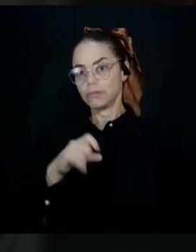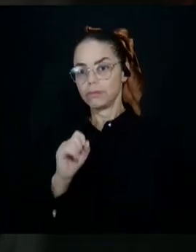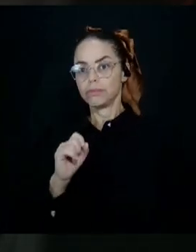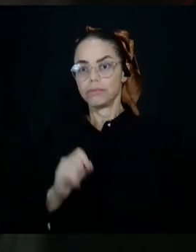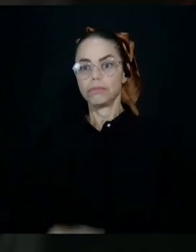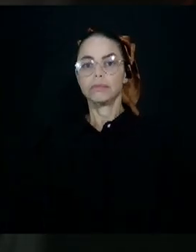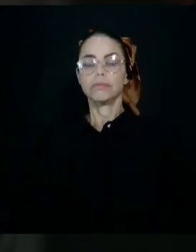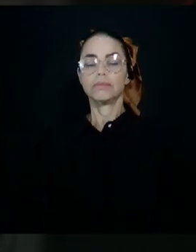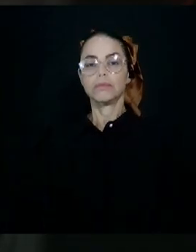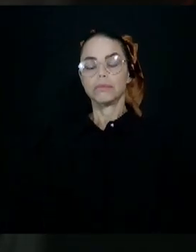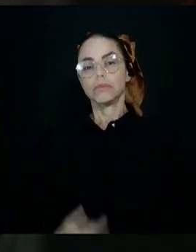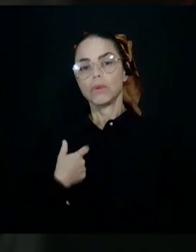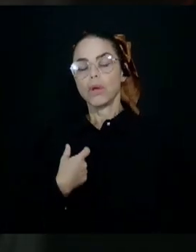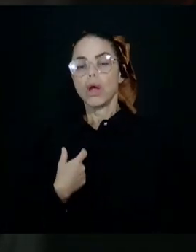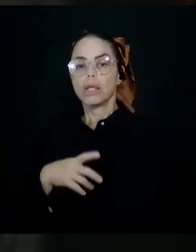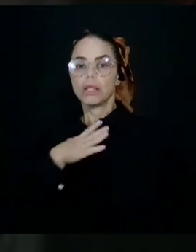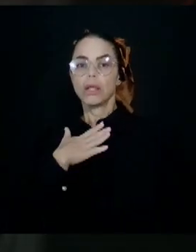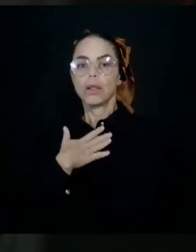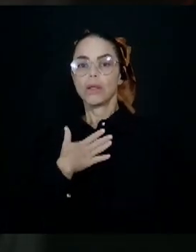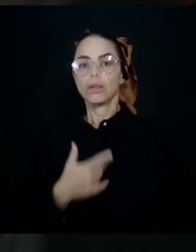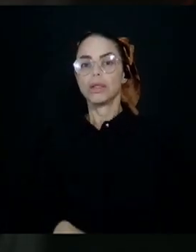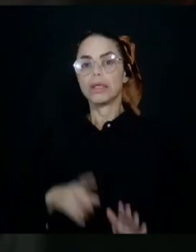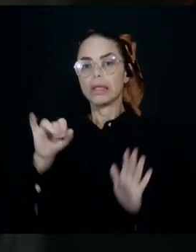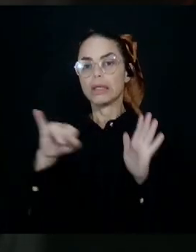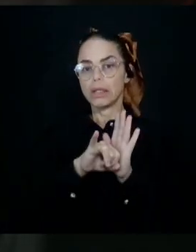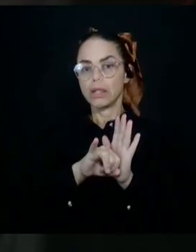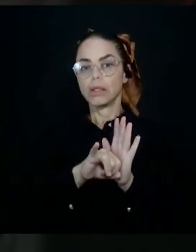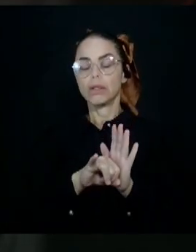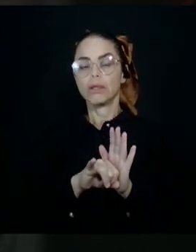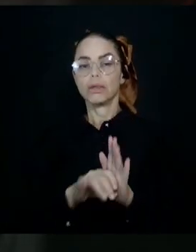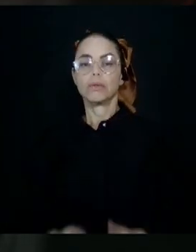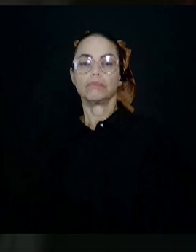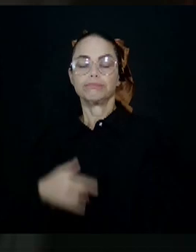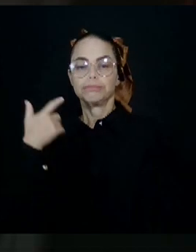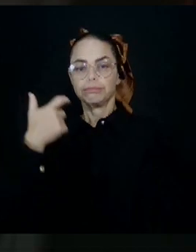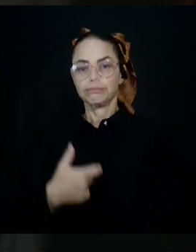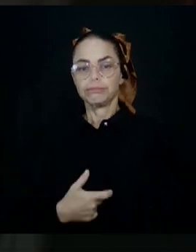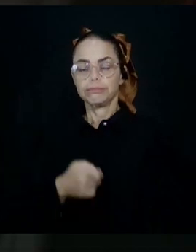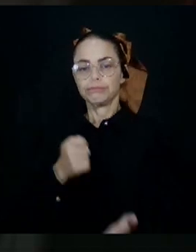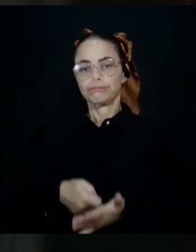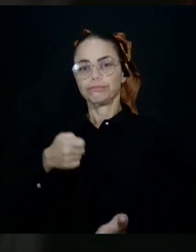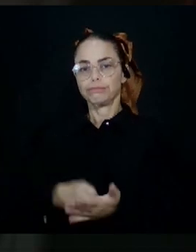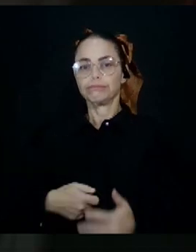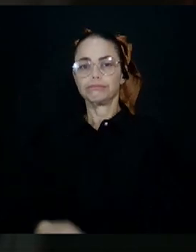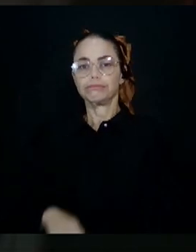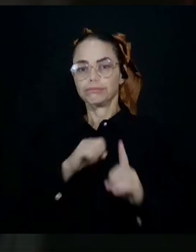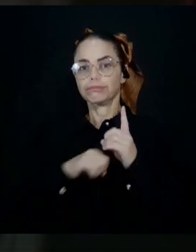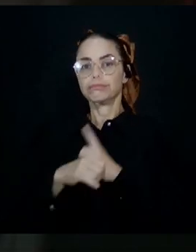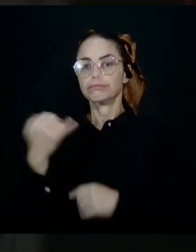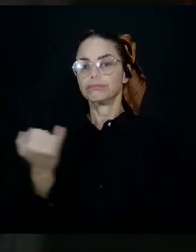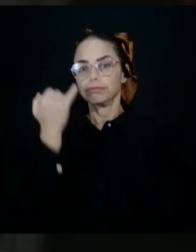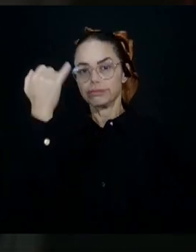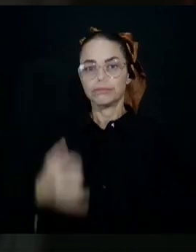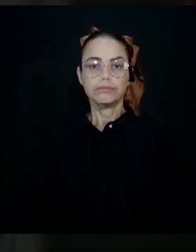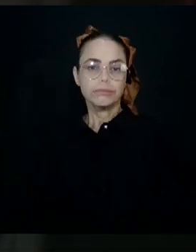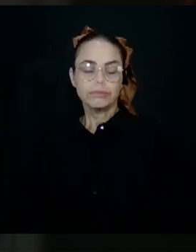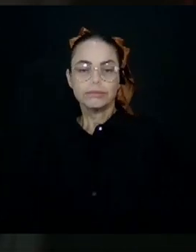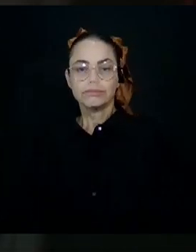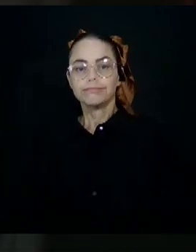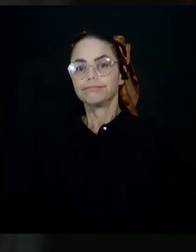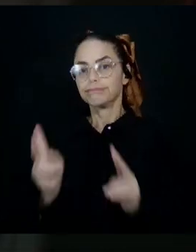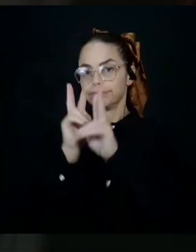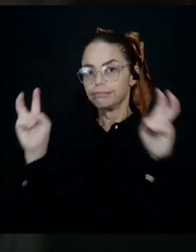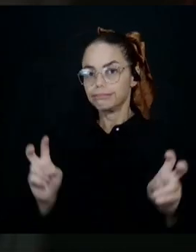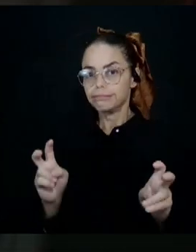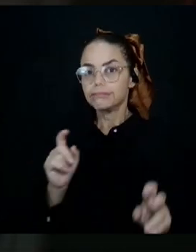existir. Romper essas amarras impostas pela sociedade é essencial. E a grande questão que fica é: por que